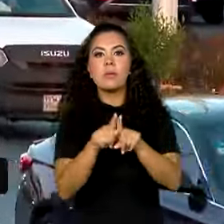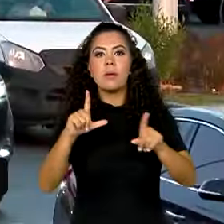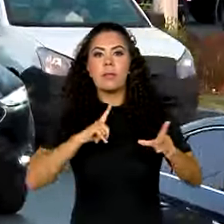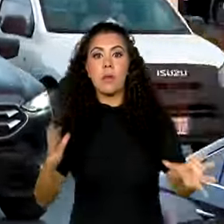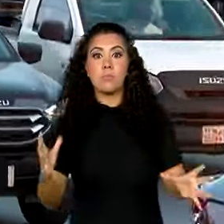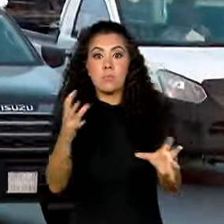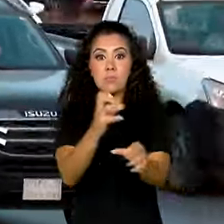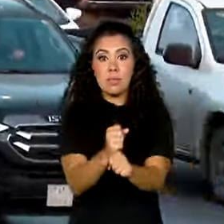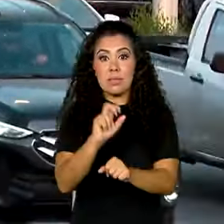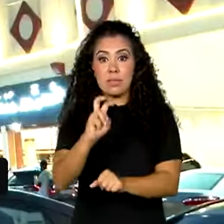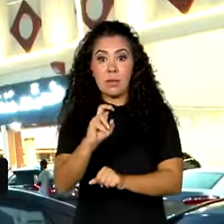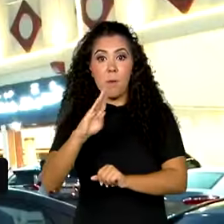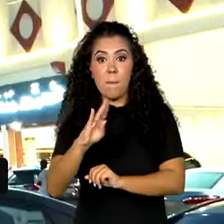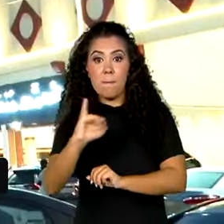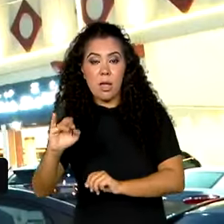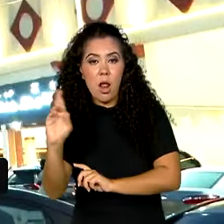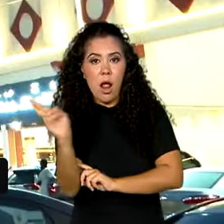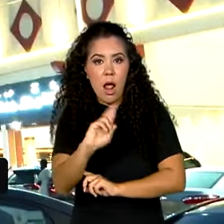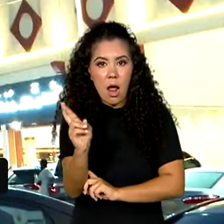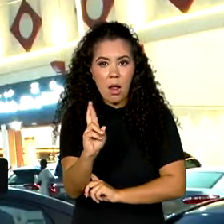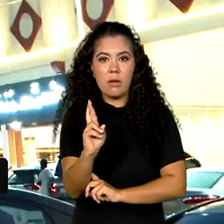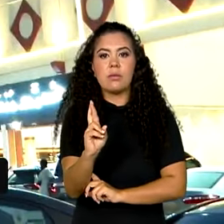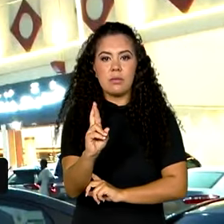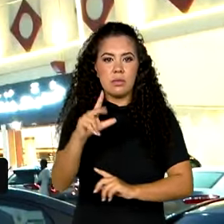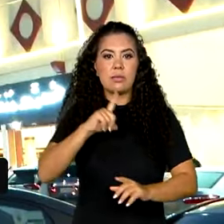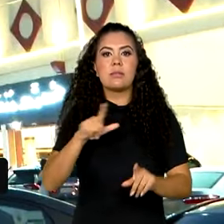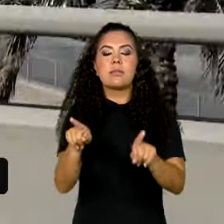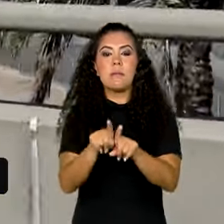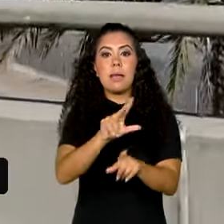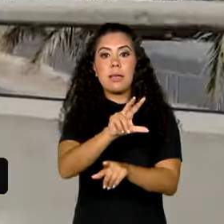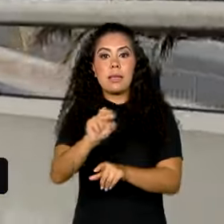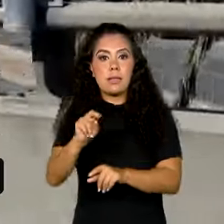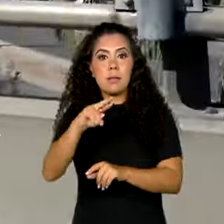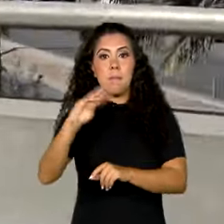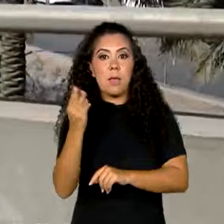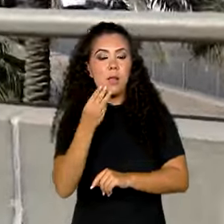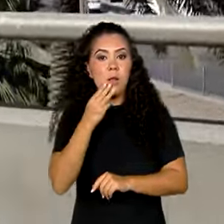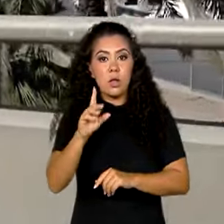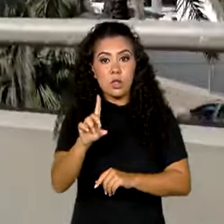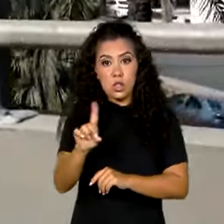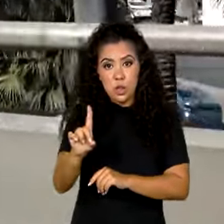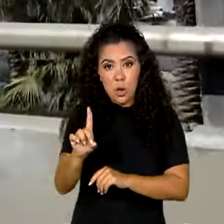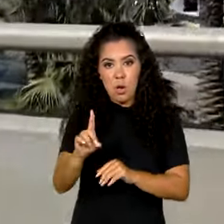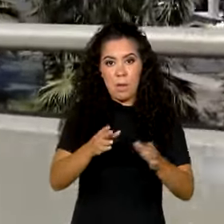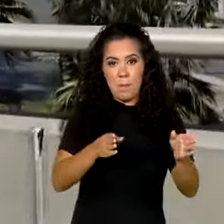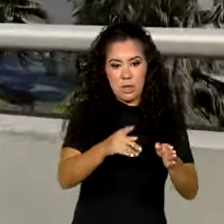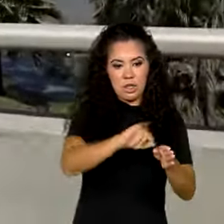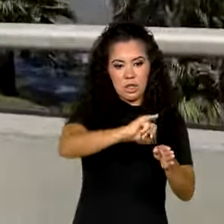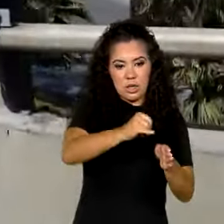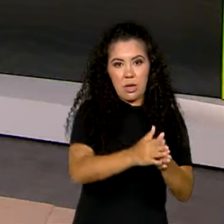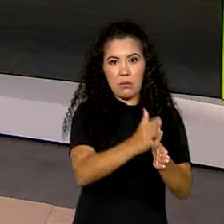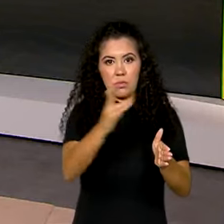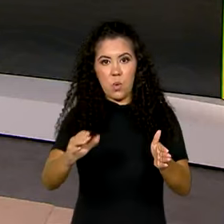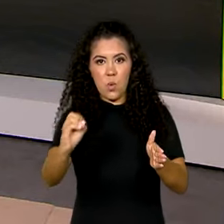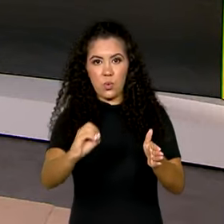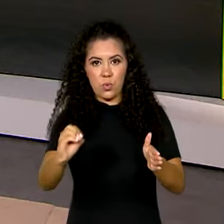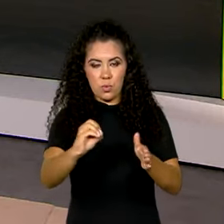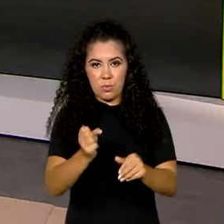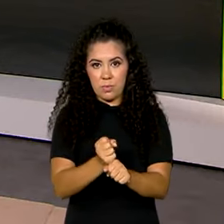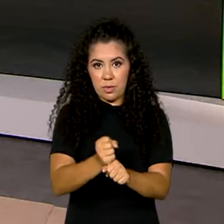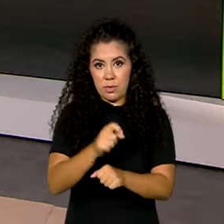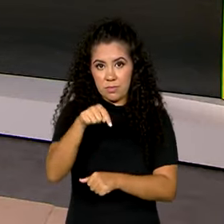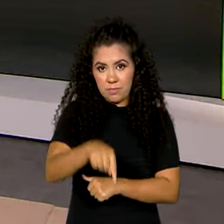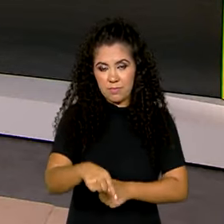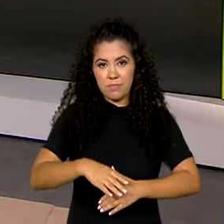de 5 bilhões e 500 milhões de dólares entre janeiro e outubro deste ano. E